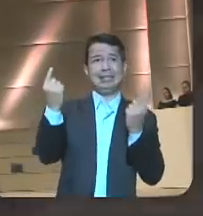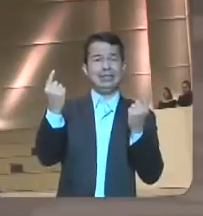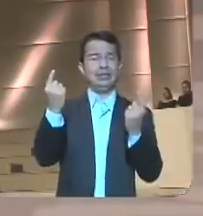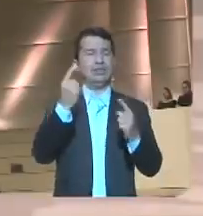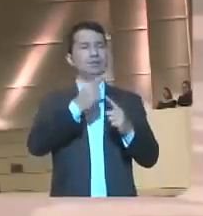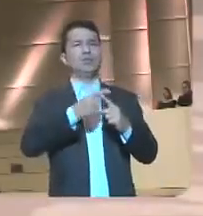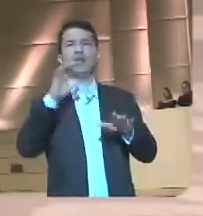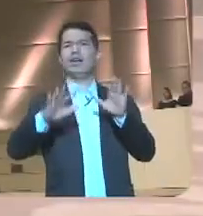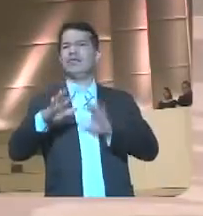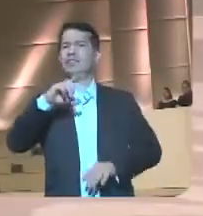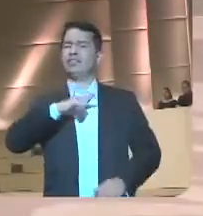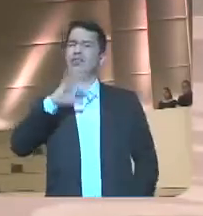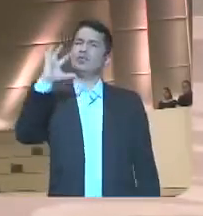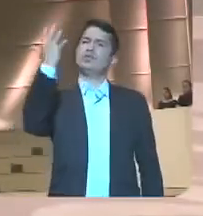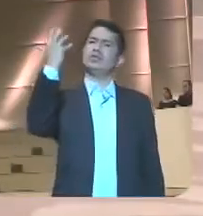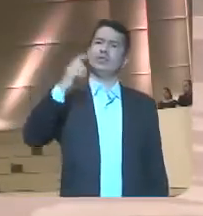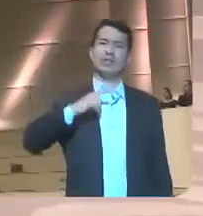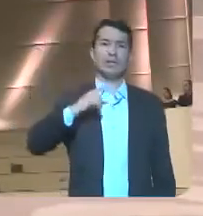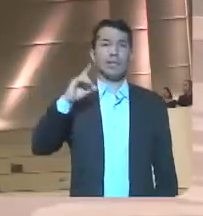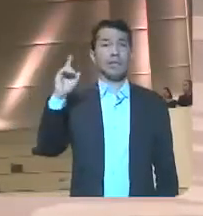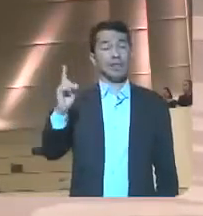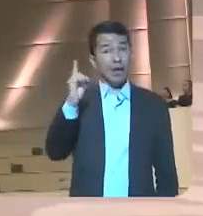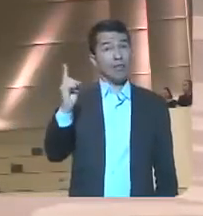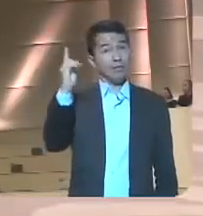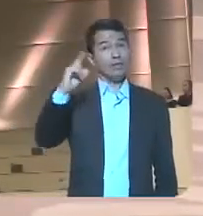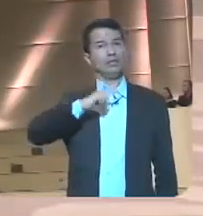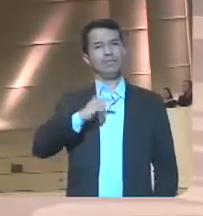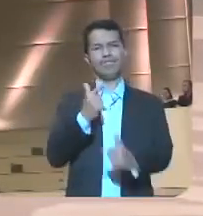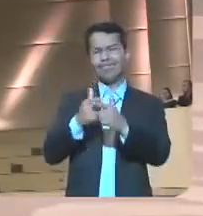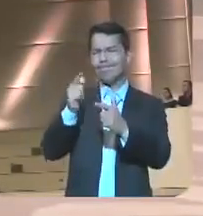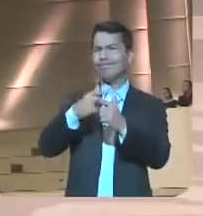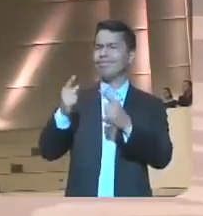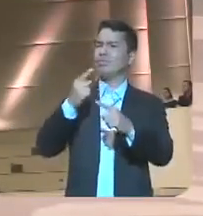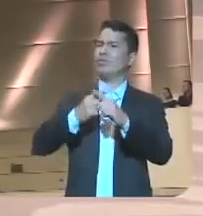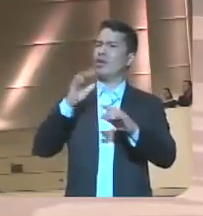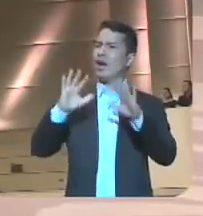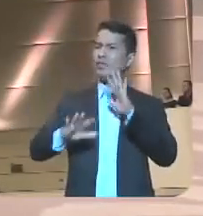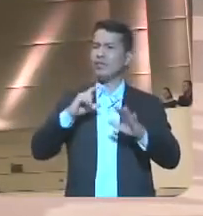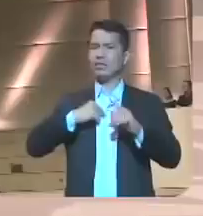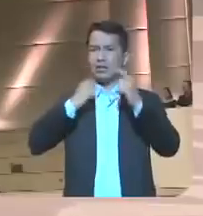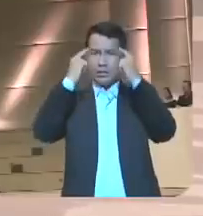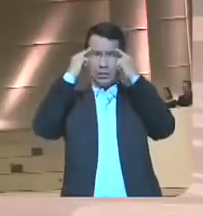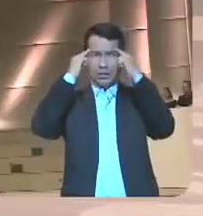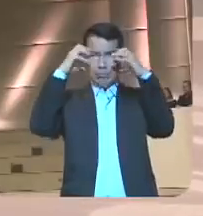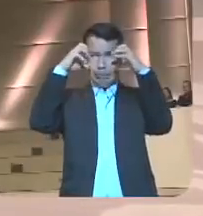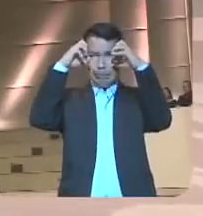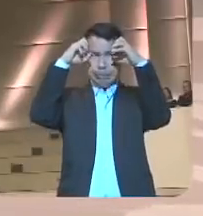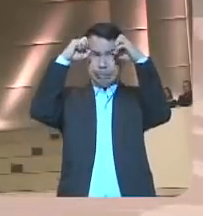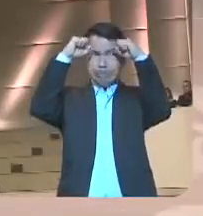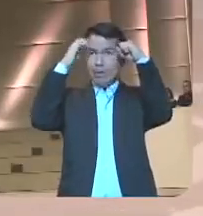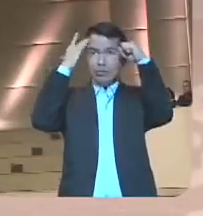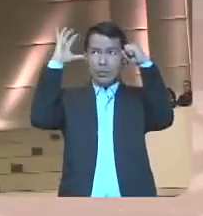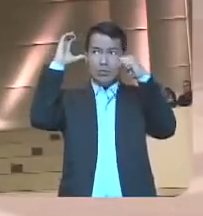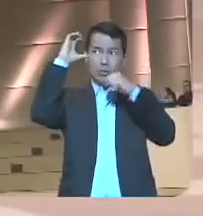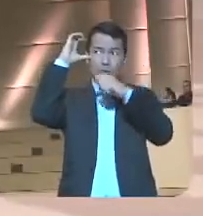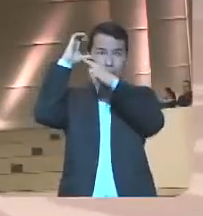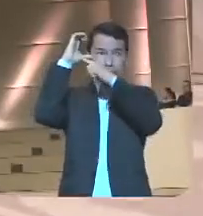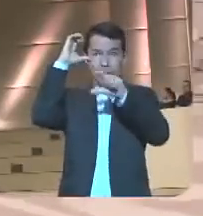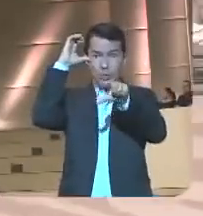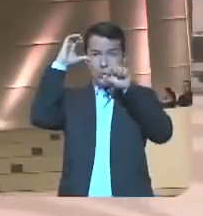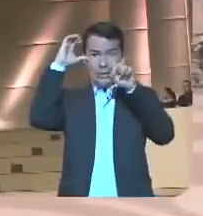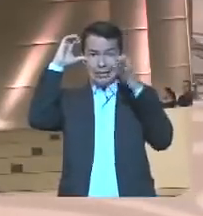atormentava o único que podia dentro a escuridão da sua alma era o senhor é